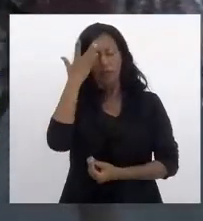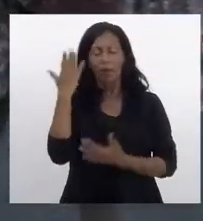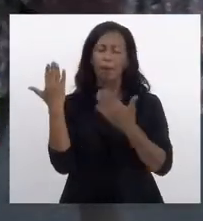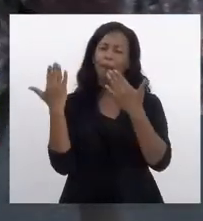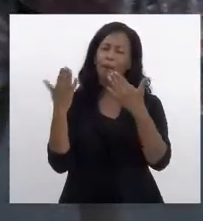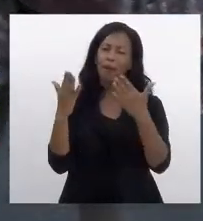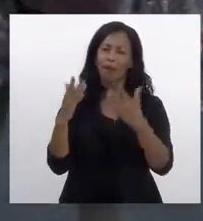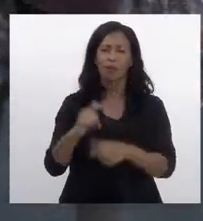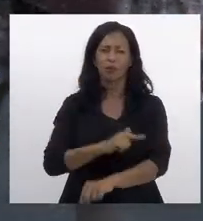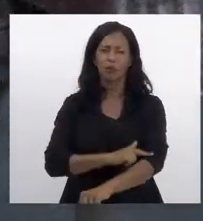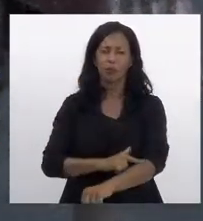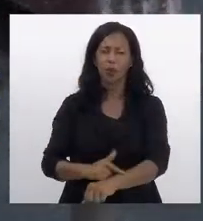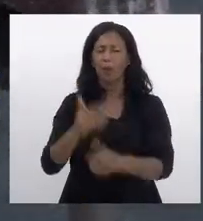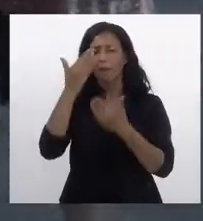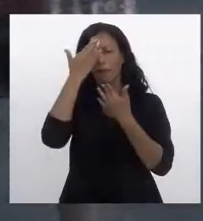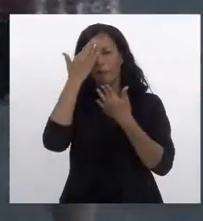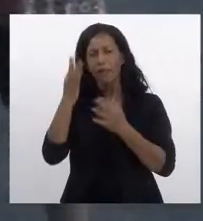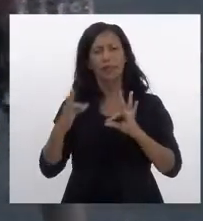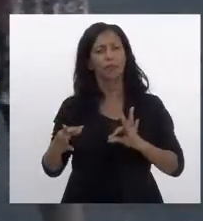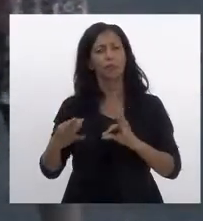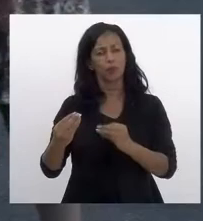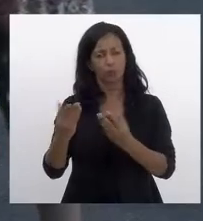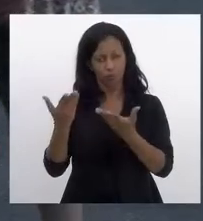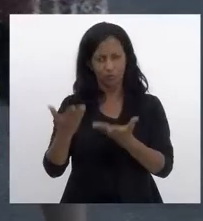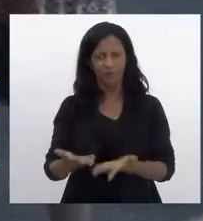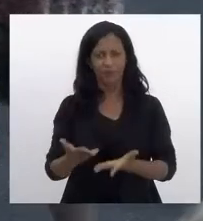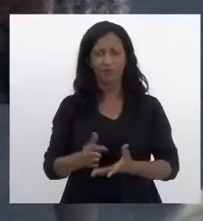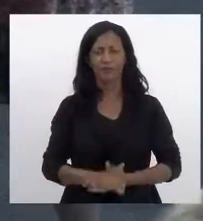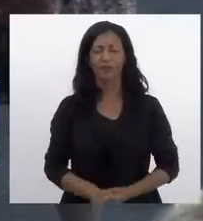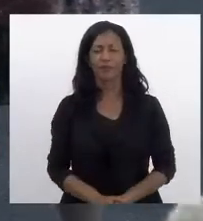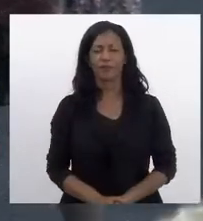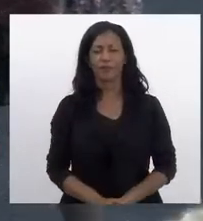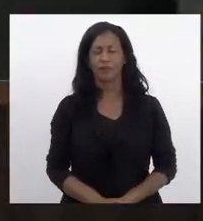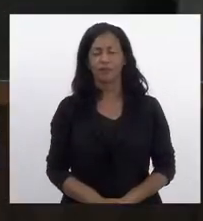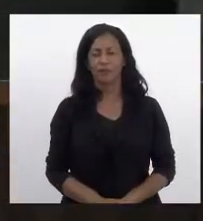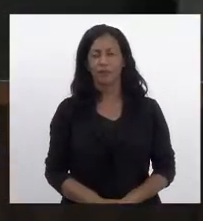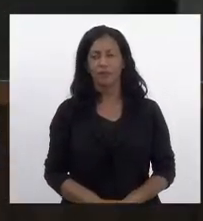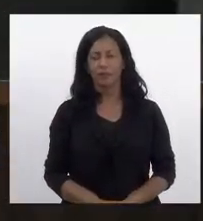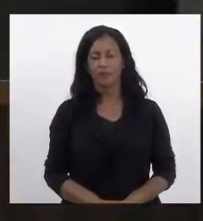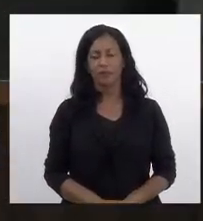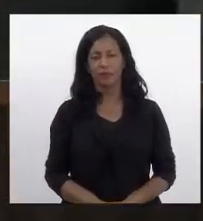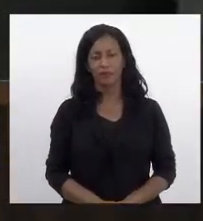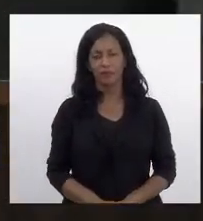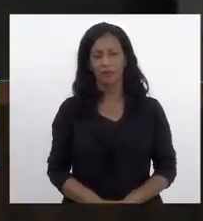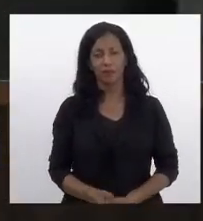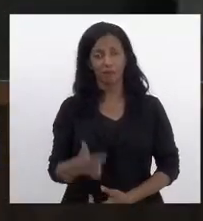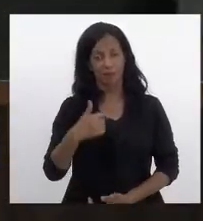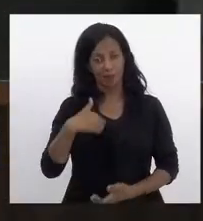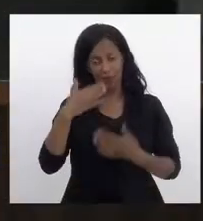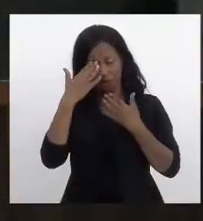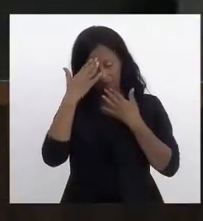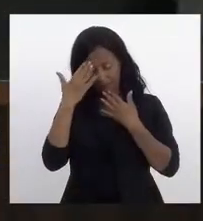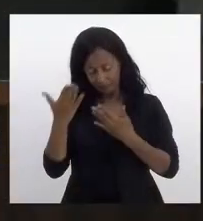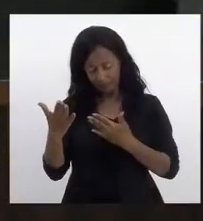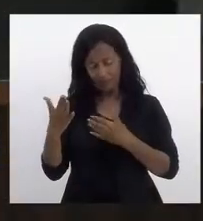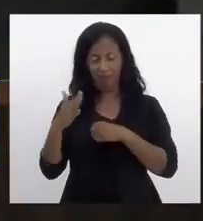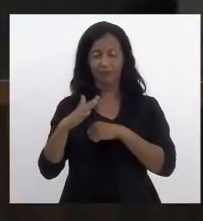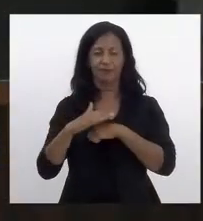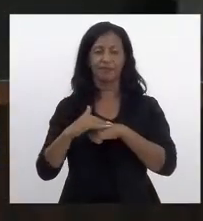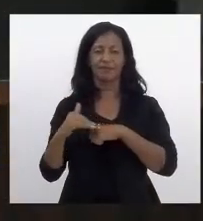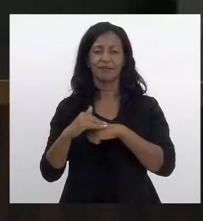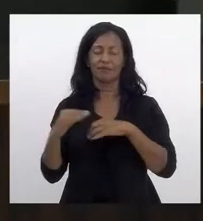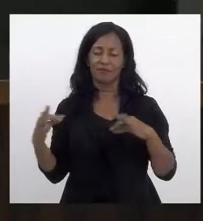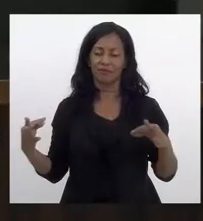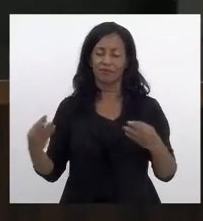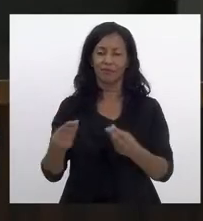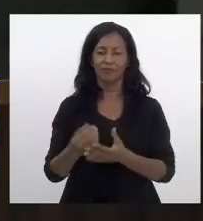seu comportamento. Obrigado por tudo, viu, presidente? Eu que agradeço o carinho de todos